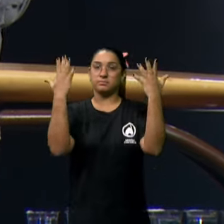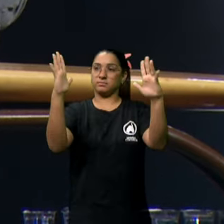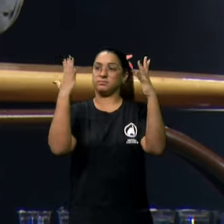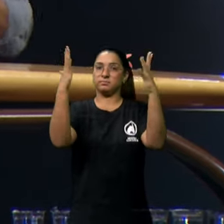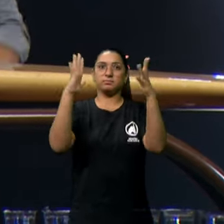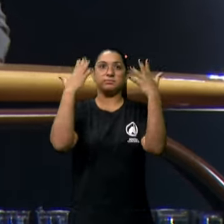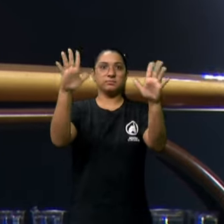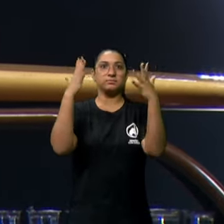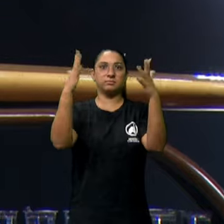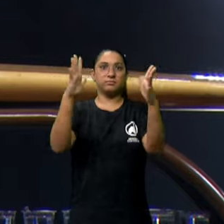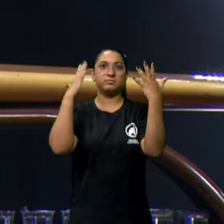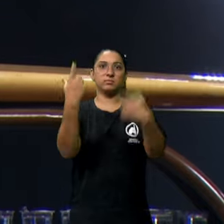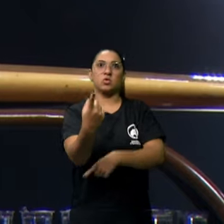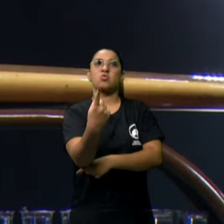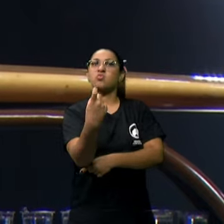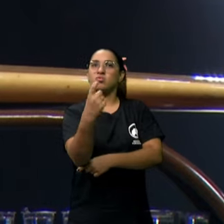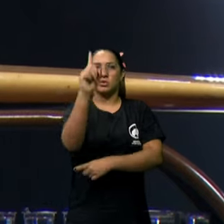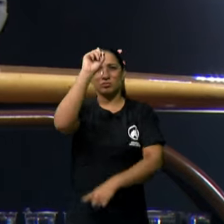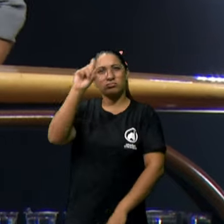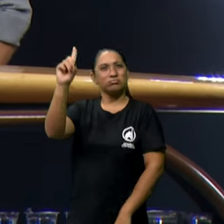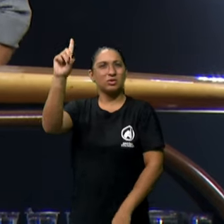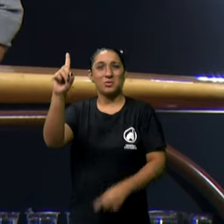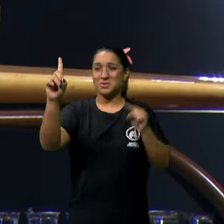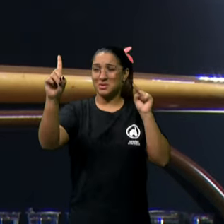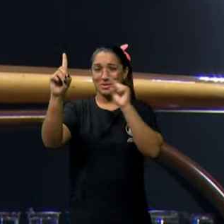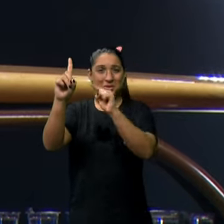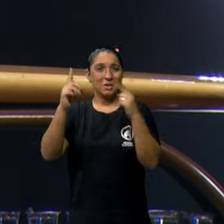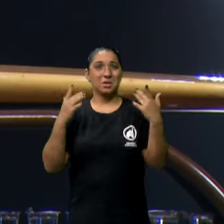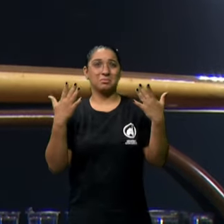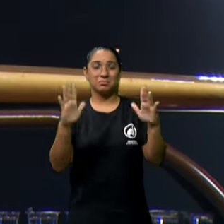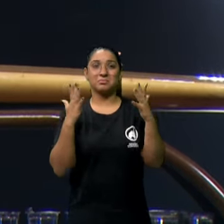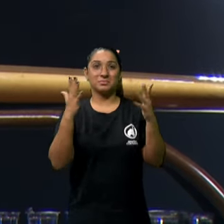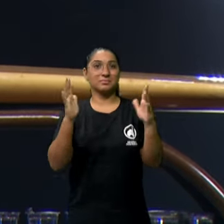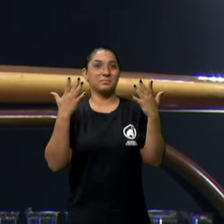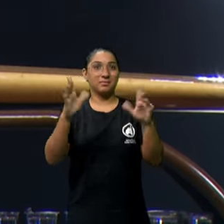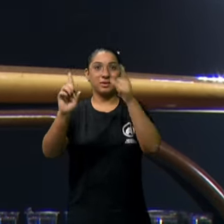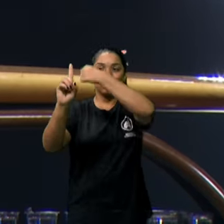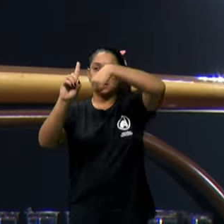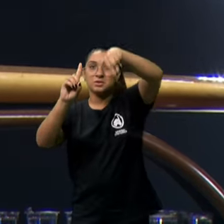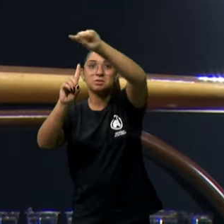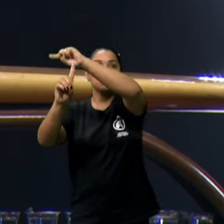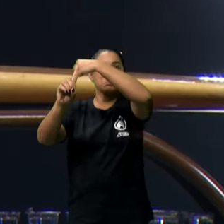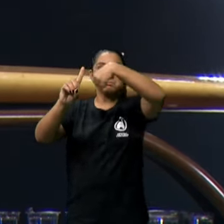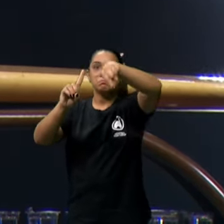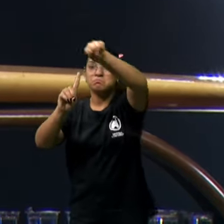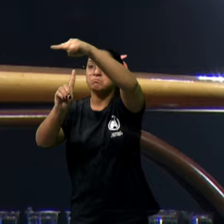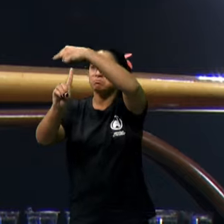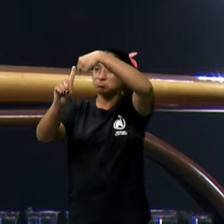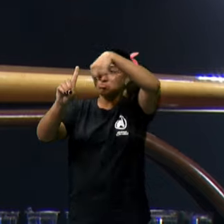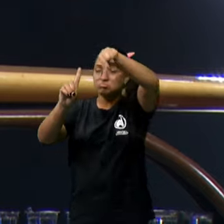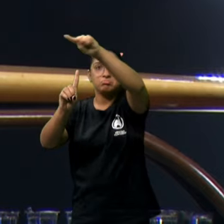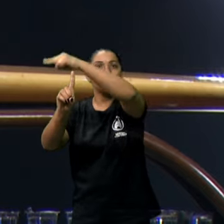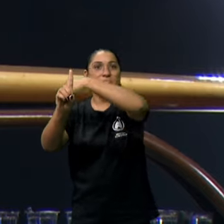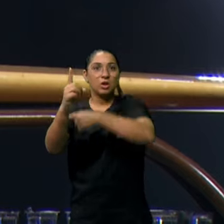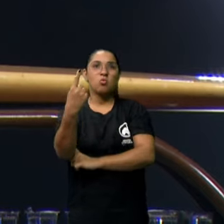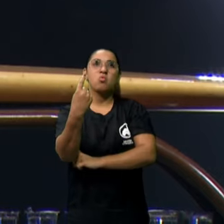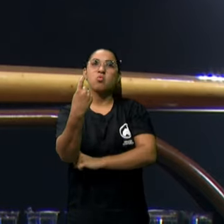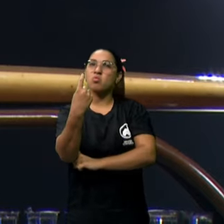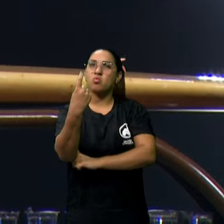igreja ele é Deus Aleluia ele é santo ele é santo ele é santo ele é